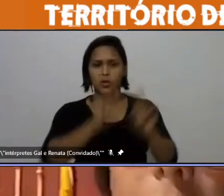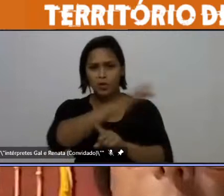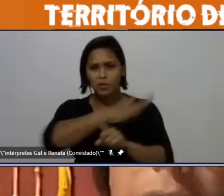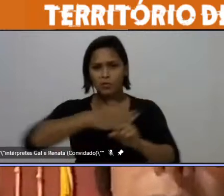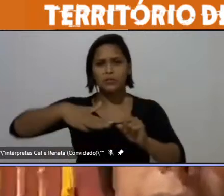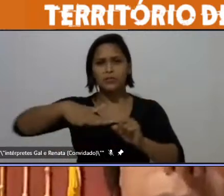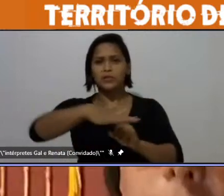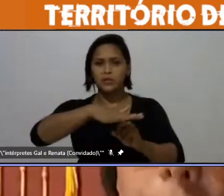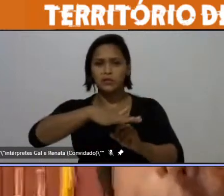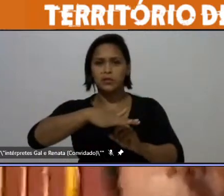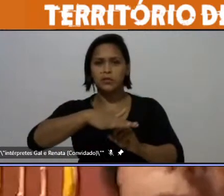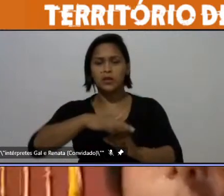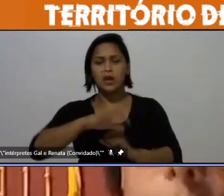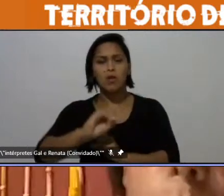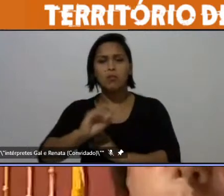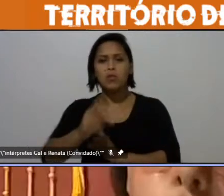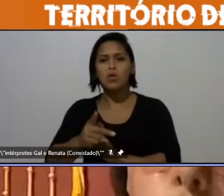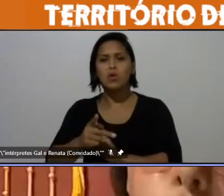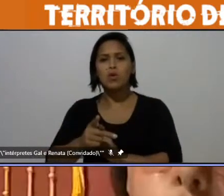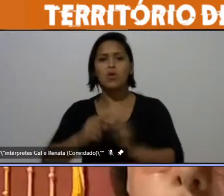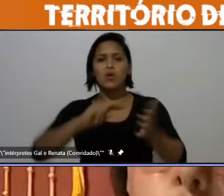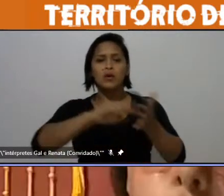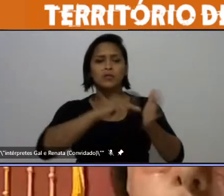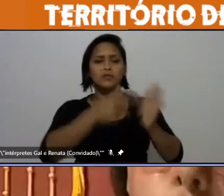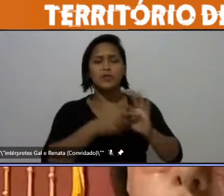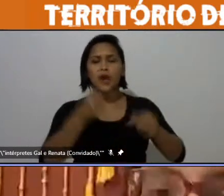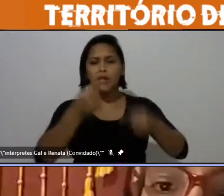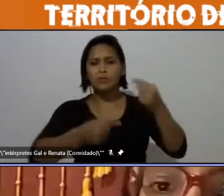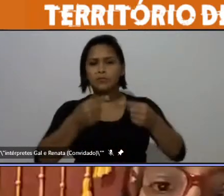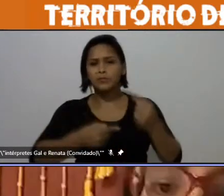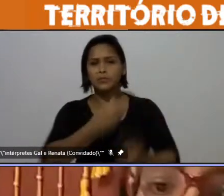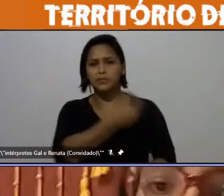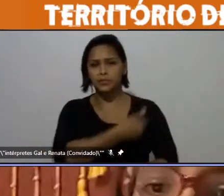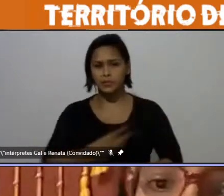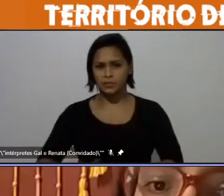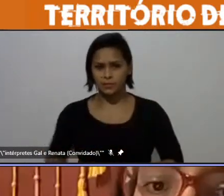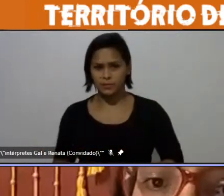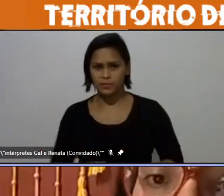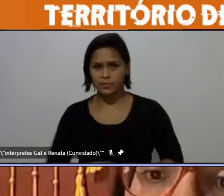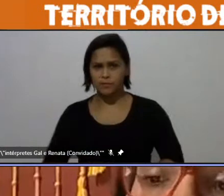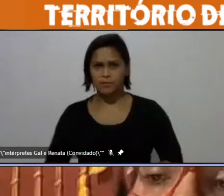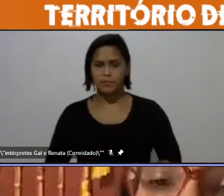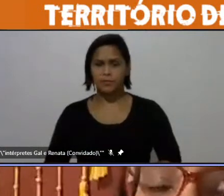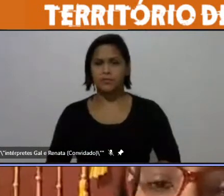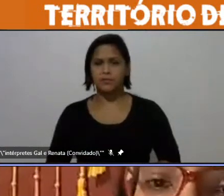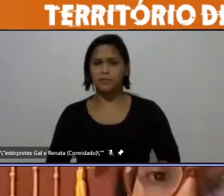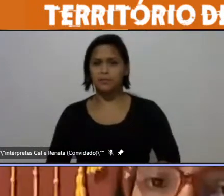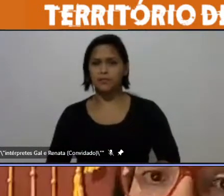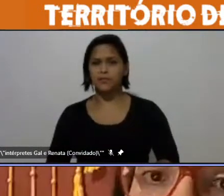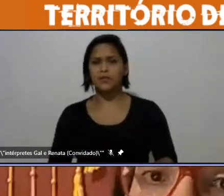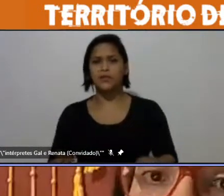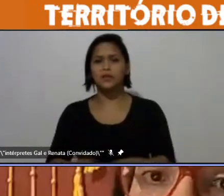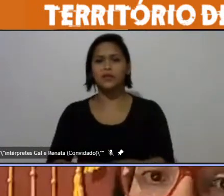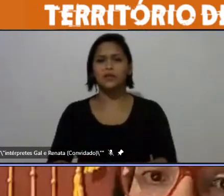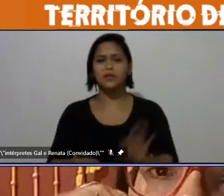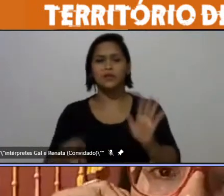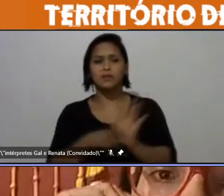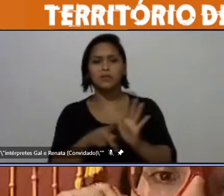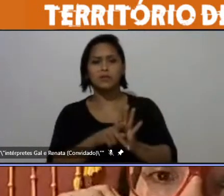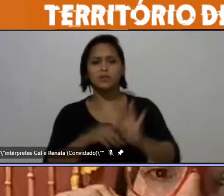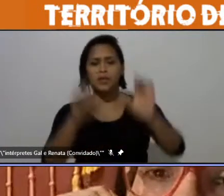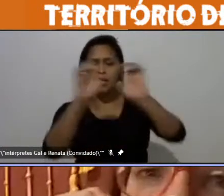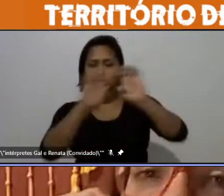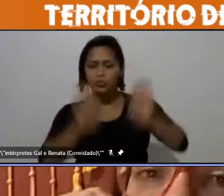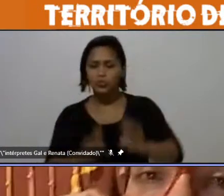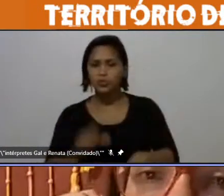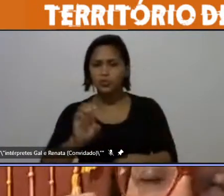comunitário, seja na reinvenção das políticas públicas e da própria estrutura do Estado,